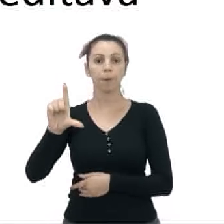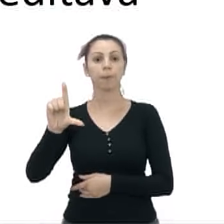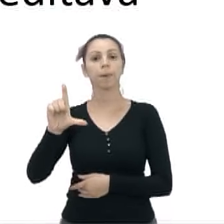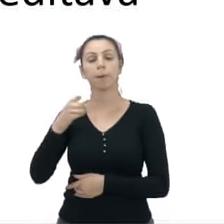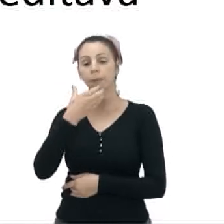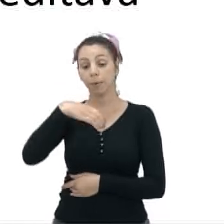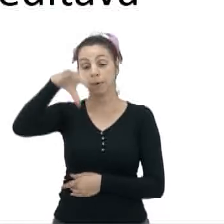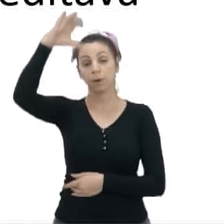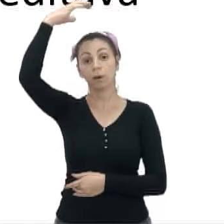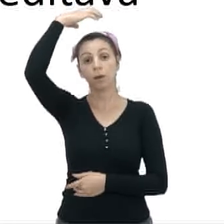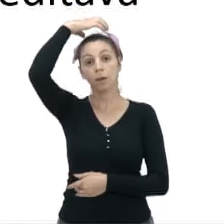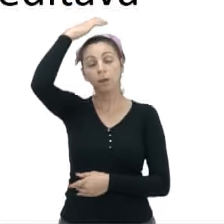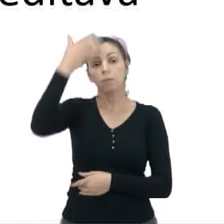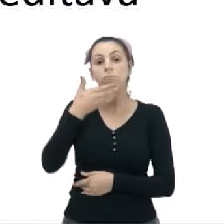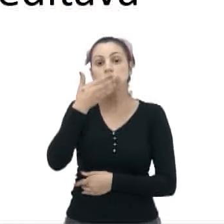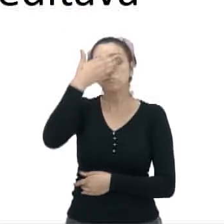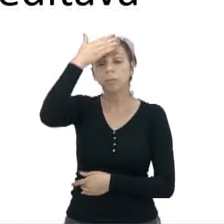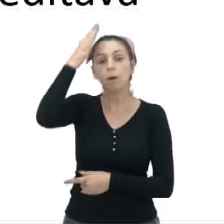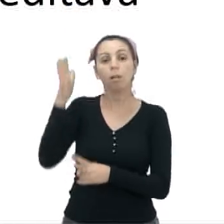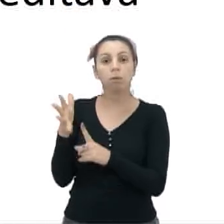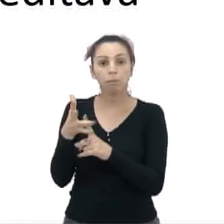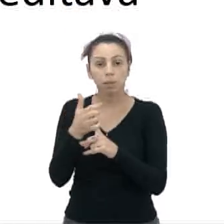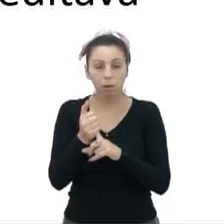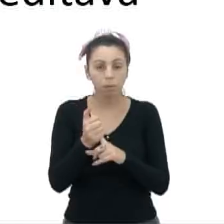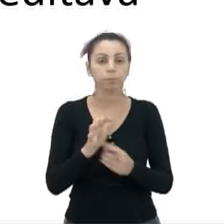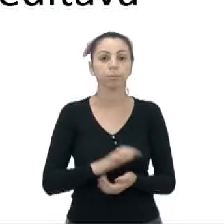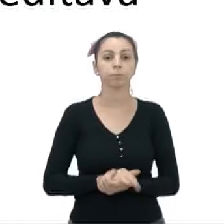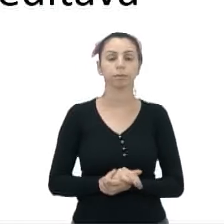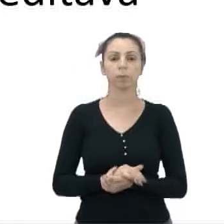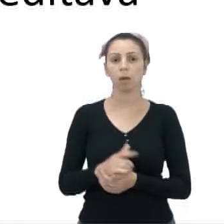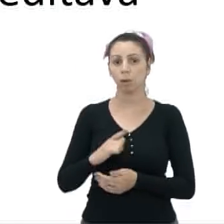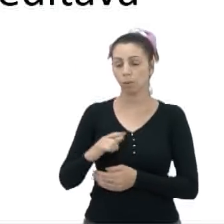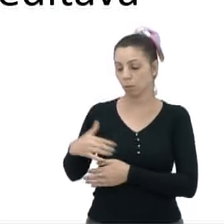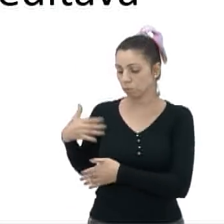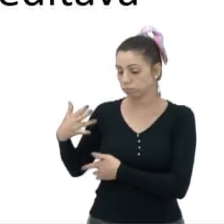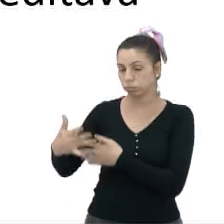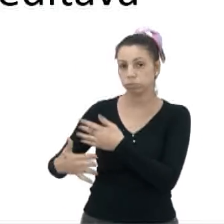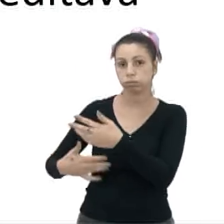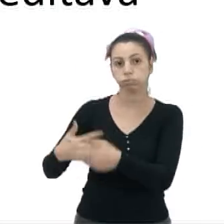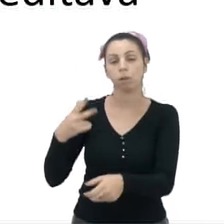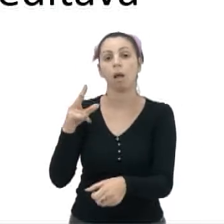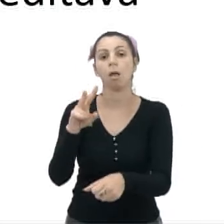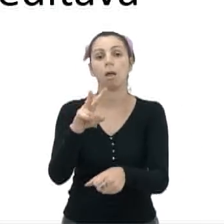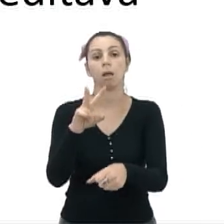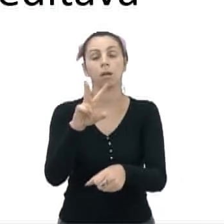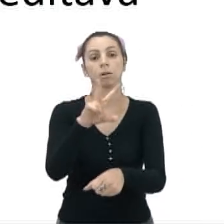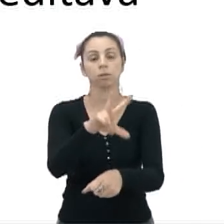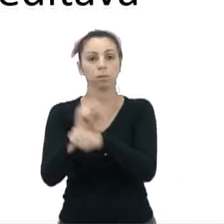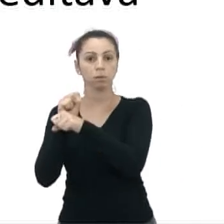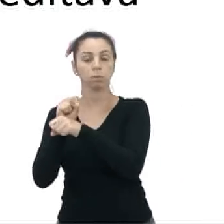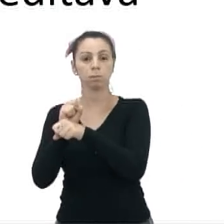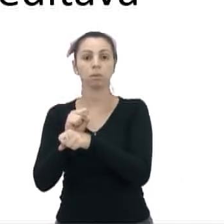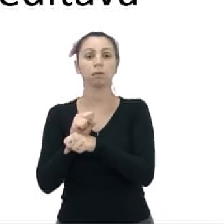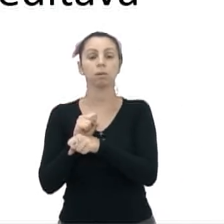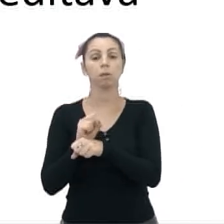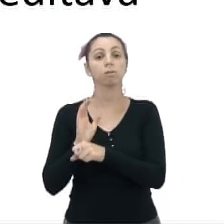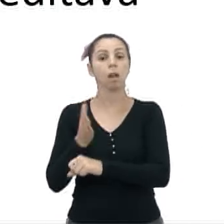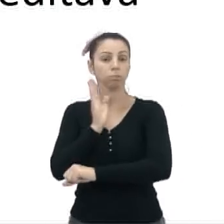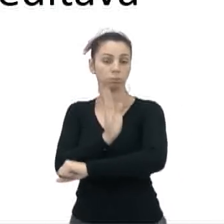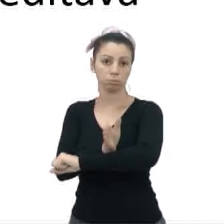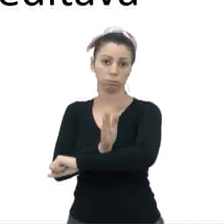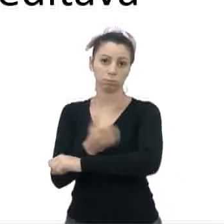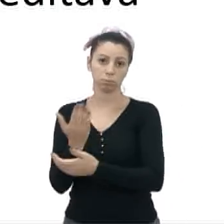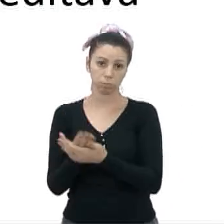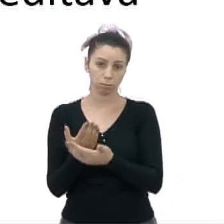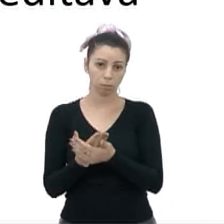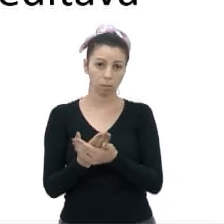foi dominada pelos muçulmanos, pelos mouros. E teve todo um processo de reconquista que vocês devem ter estudado lá em medieval. Fernando e Isabel é